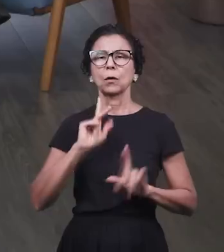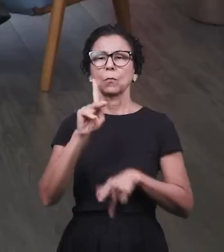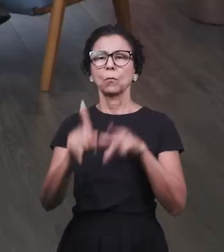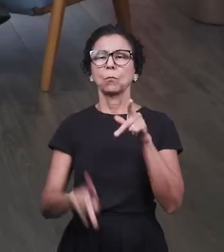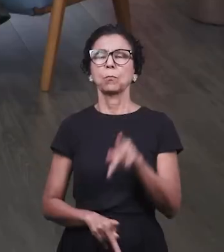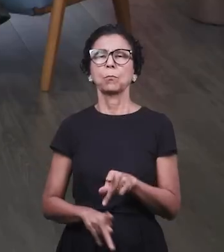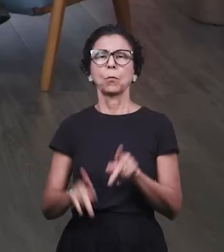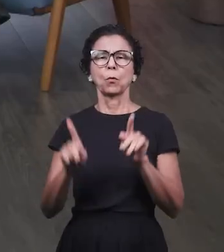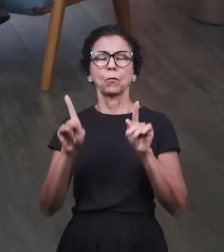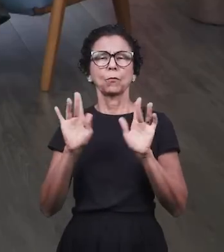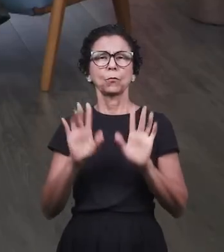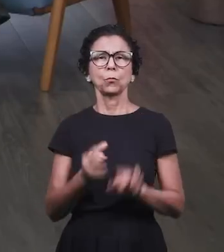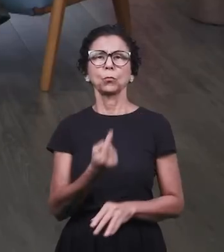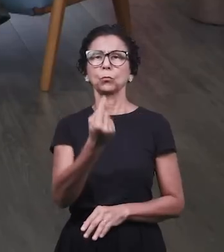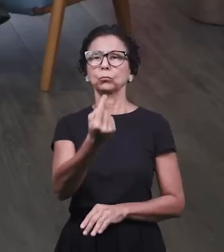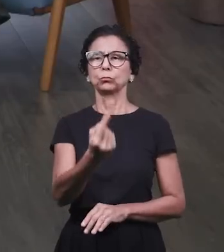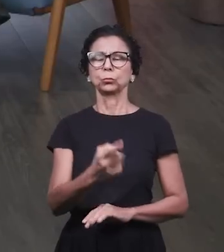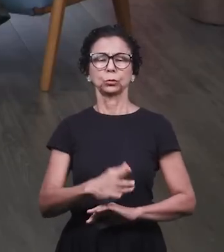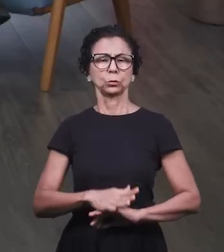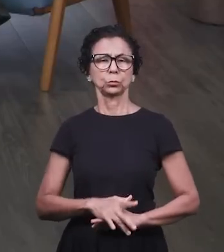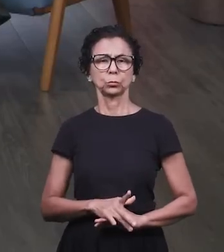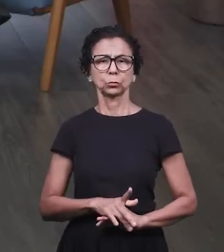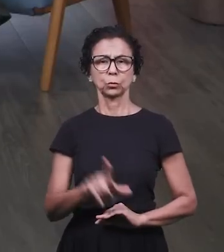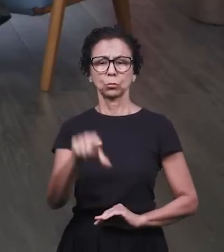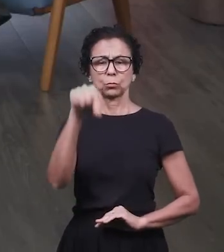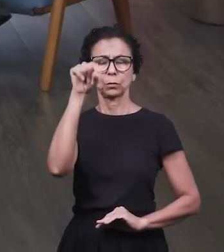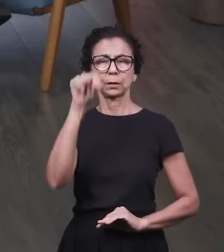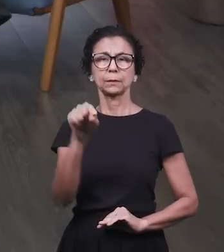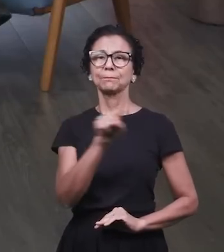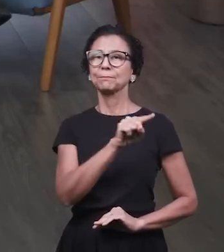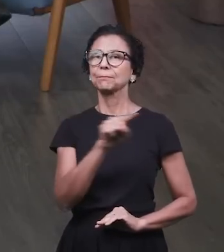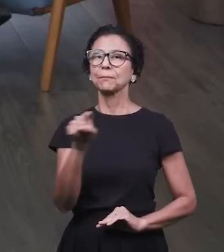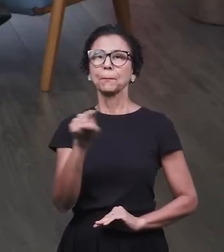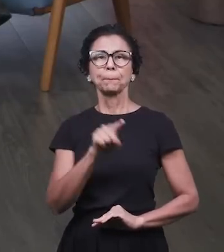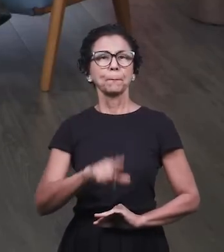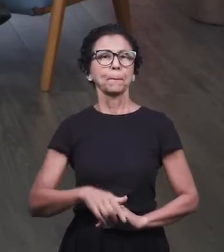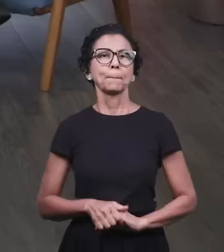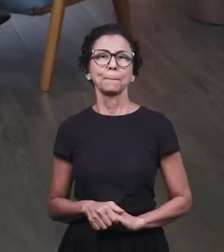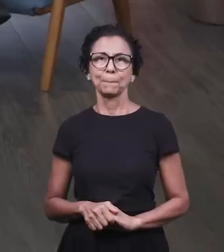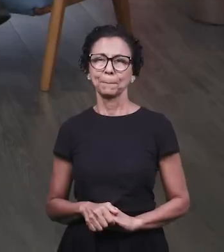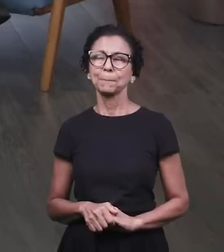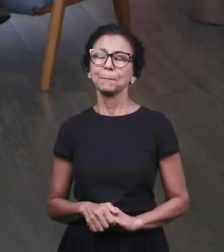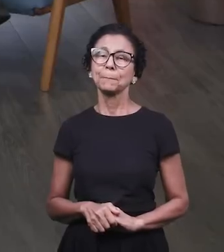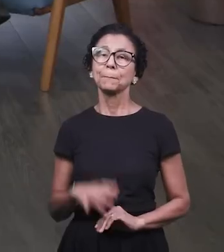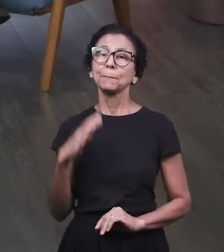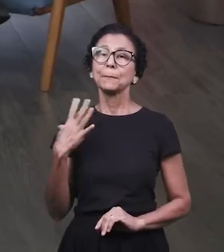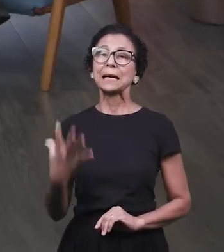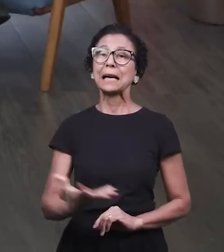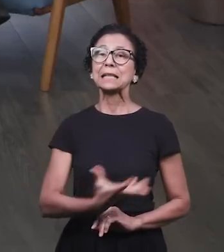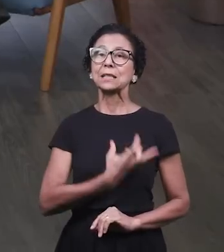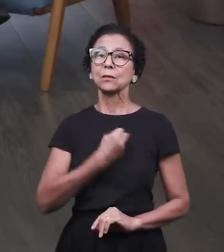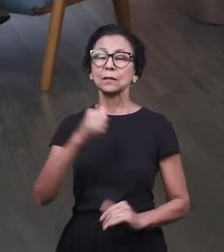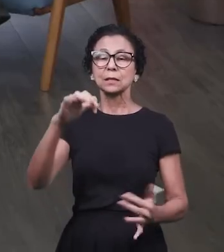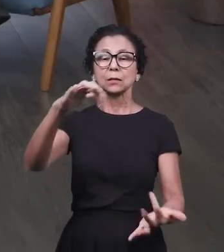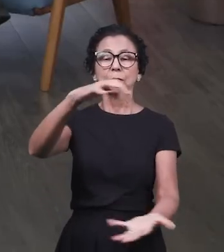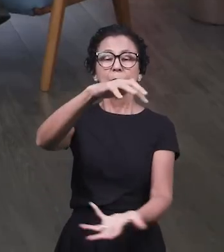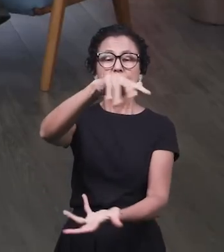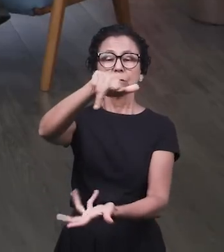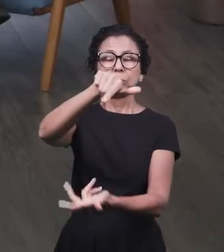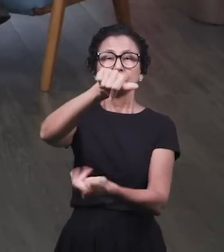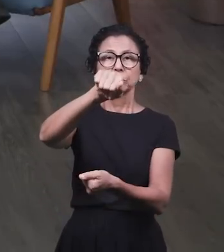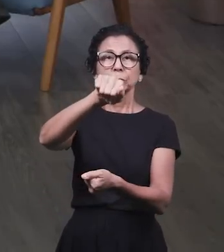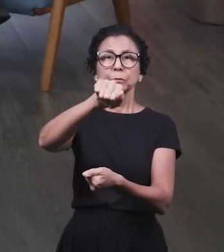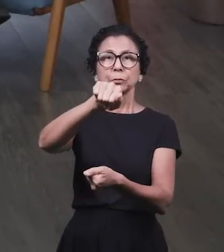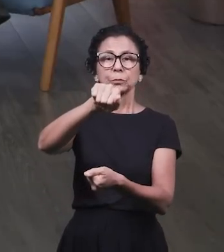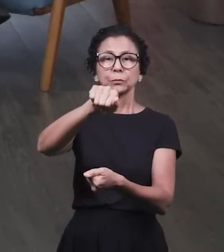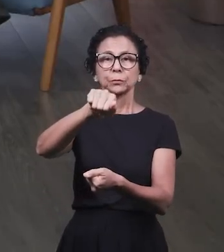raça. Eu sou morena e agradável, né? Então é a salvação universal.